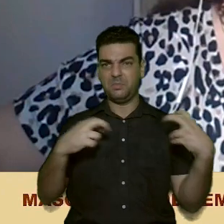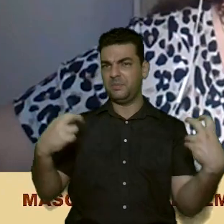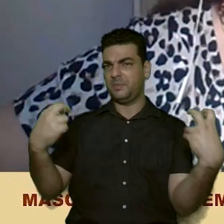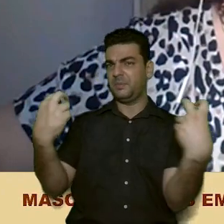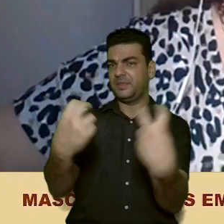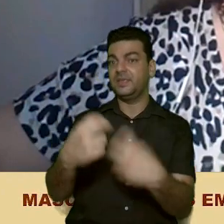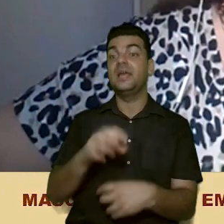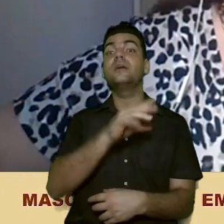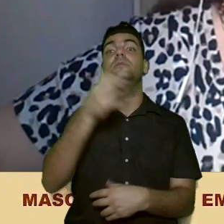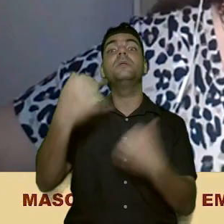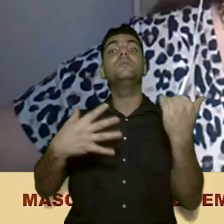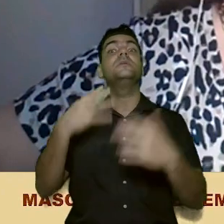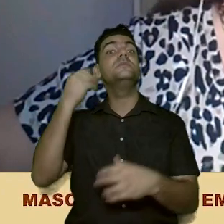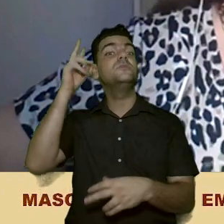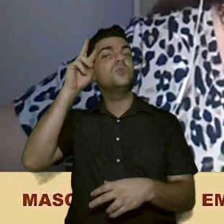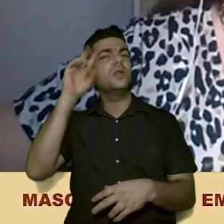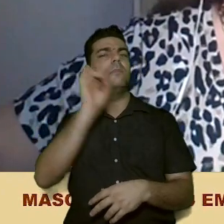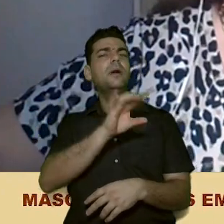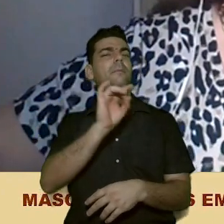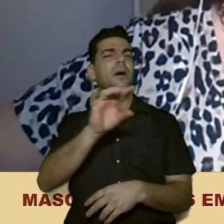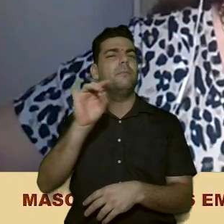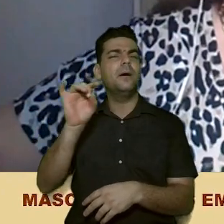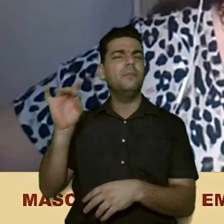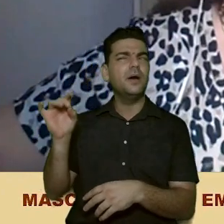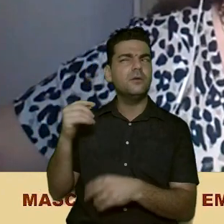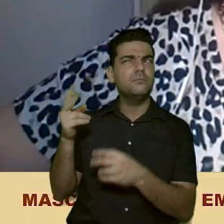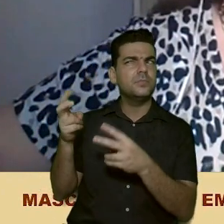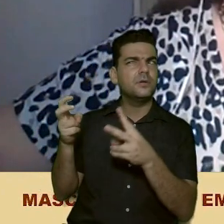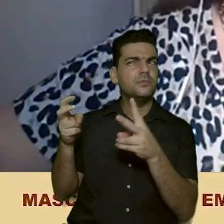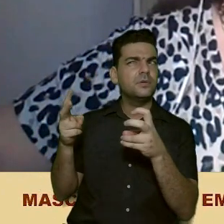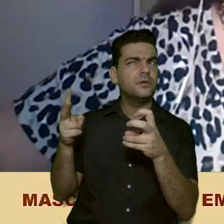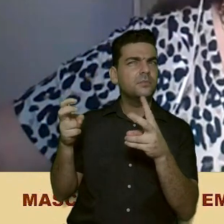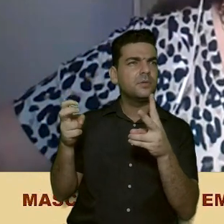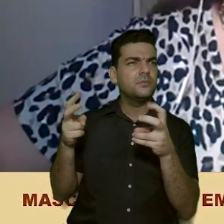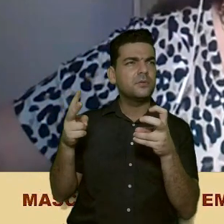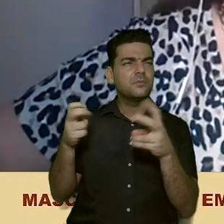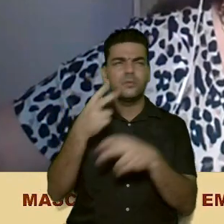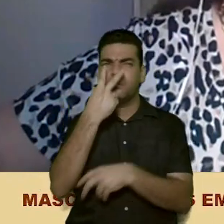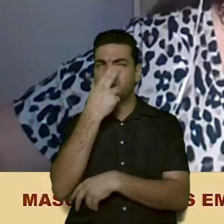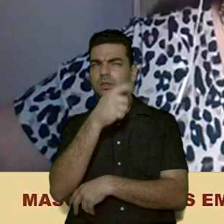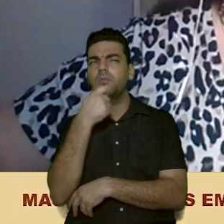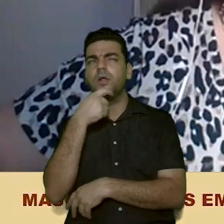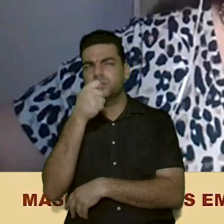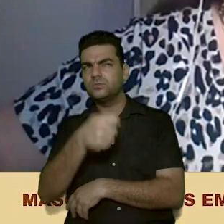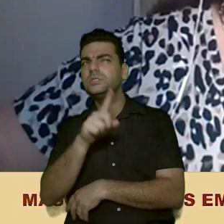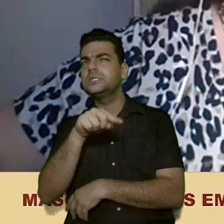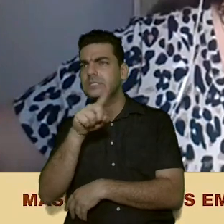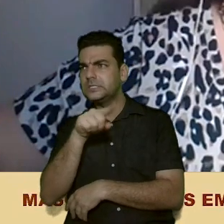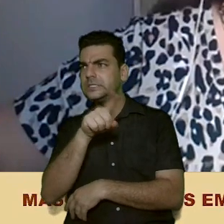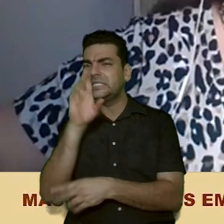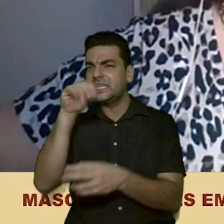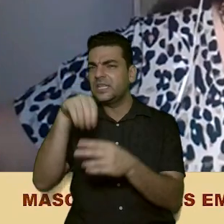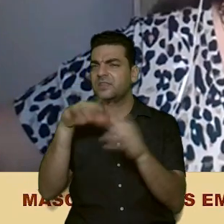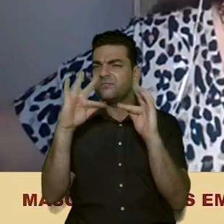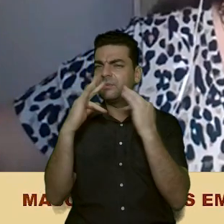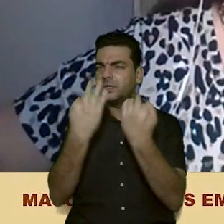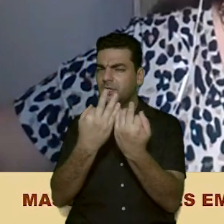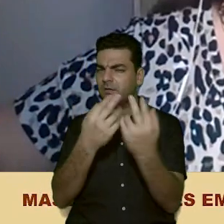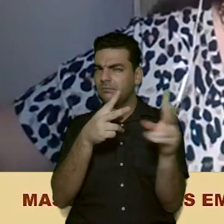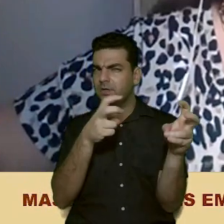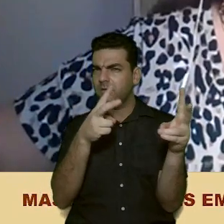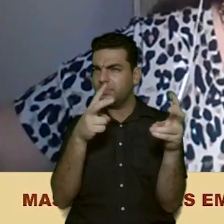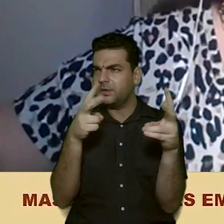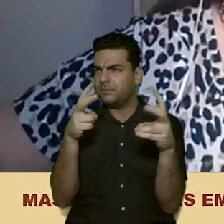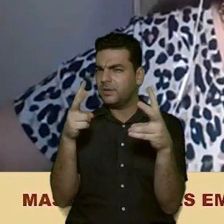um falando das suas histórias, você ia vendo como a reprodução desse machismo está ali nas famílias, né, em todas aquelas...